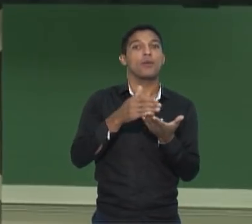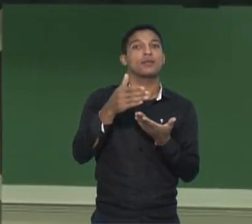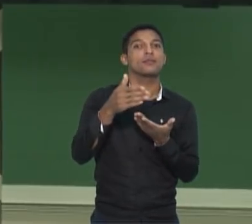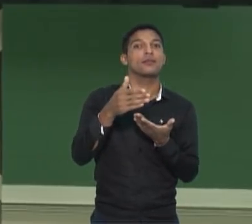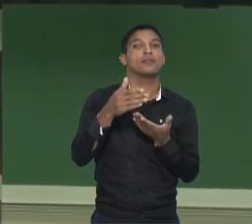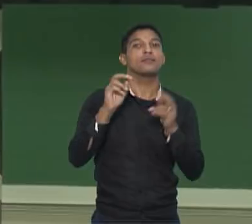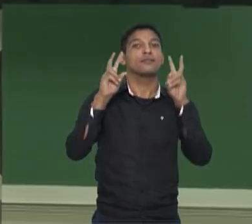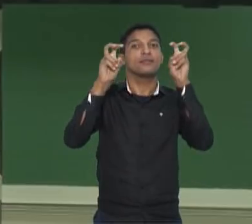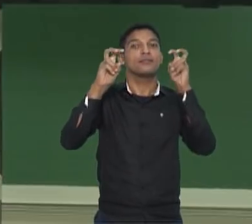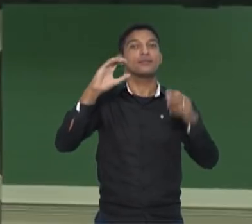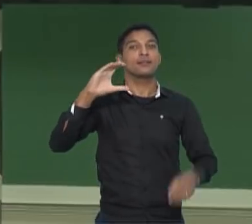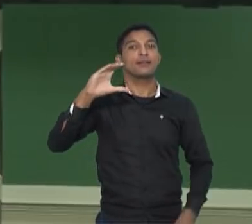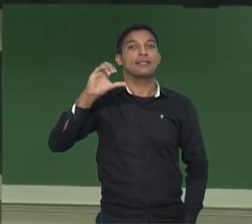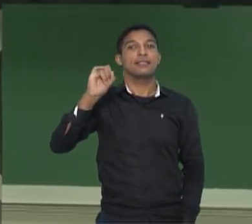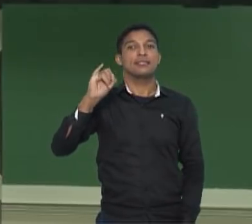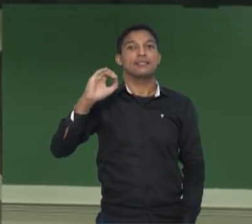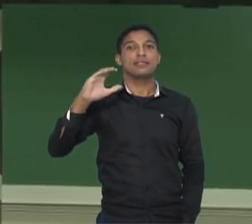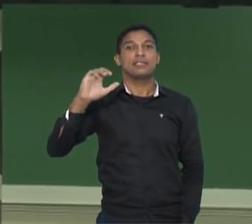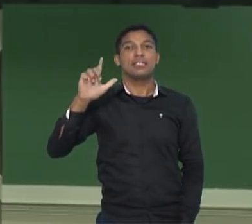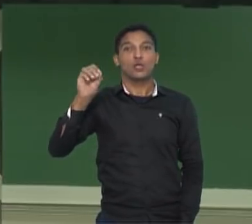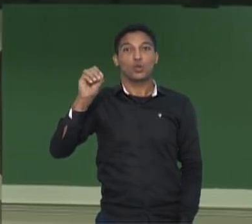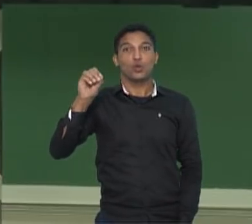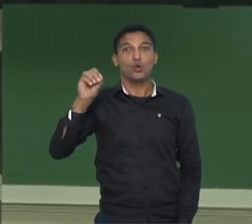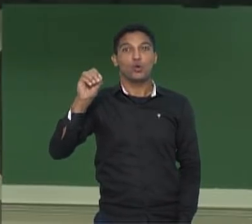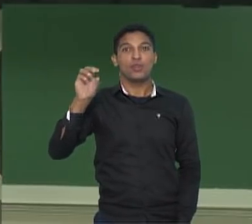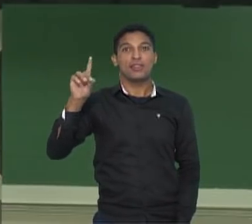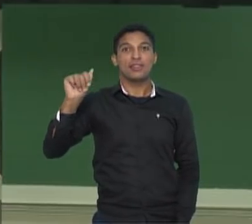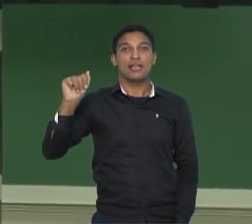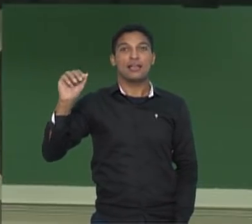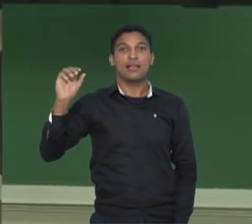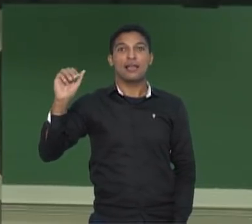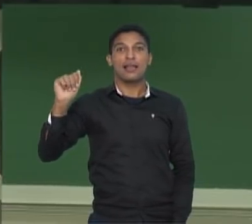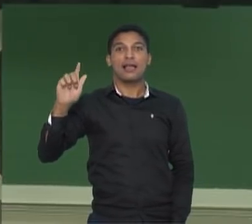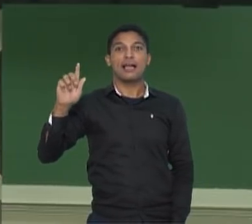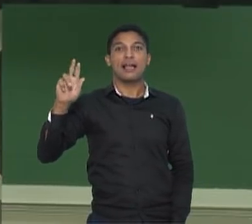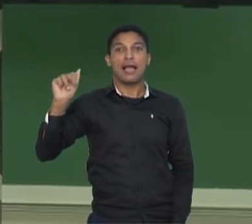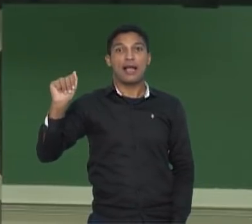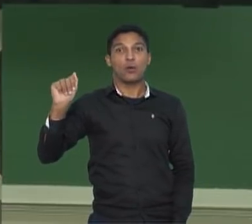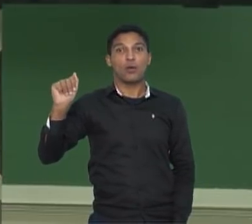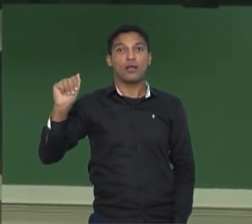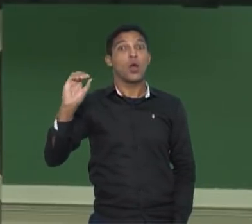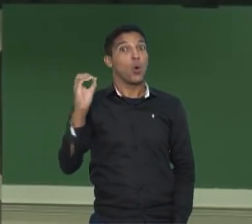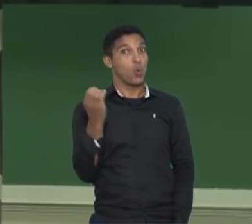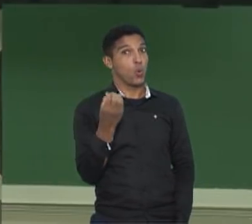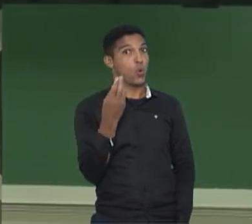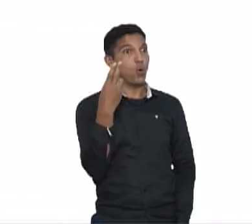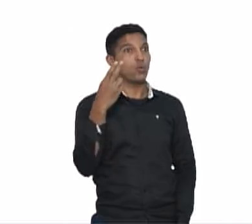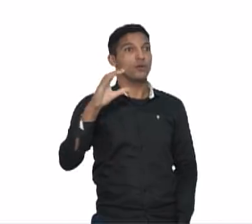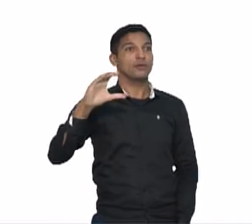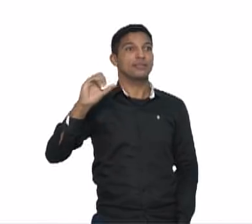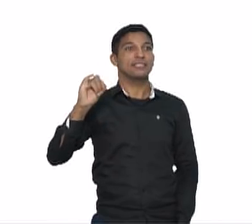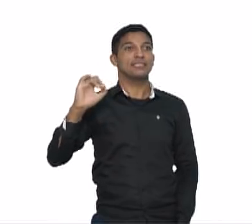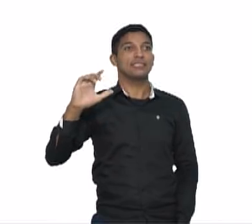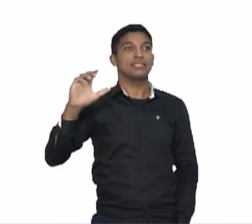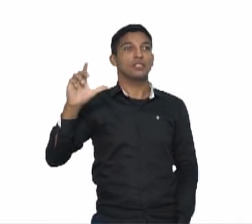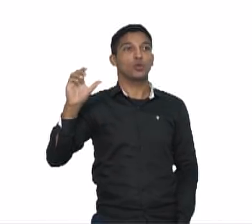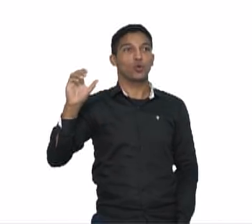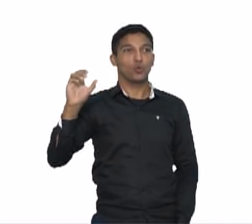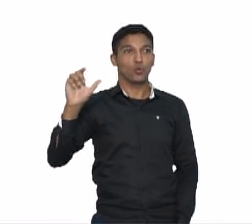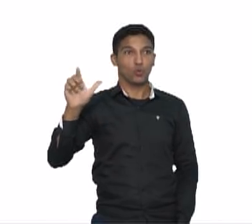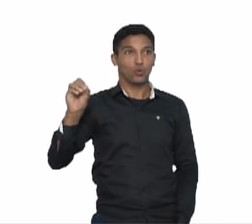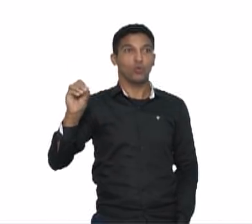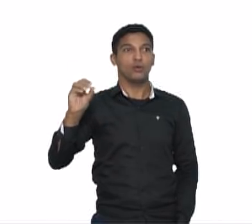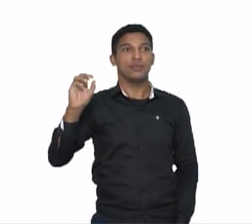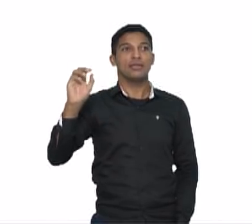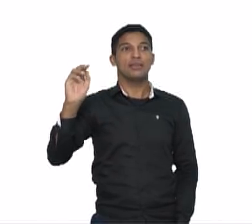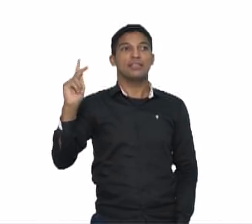água, também chamado de ciclo hidrológico. O ciclo da água é um processo